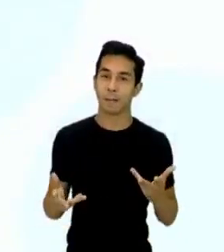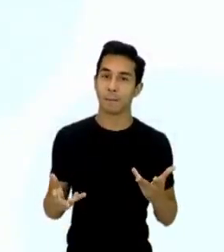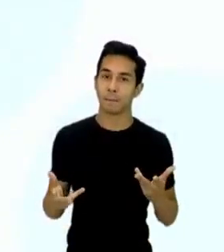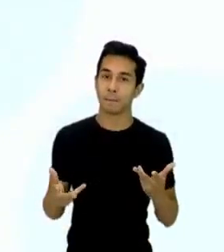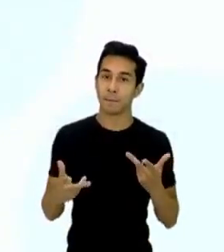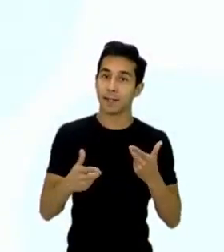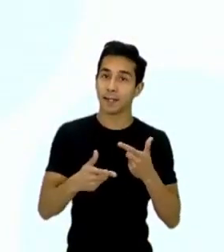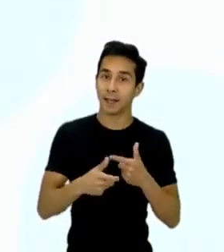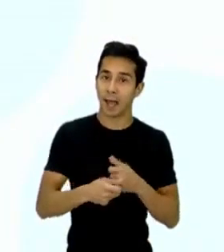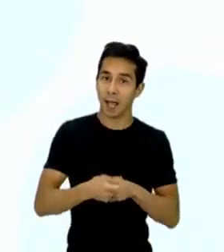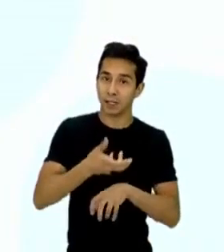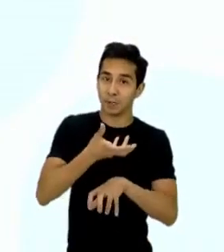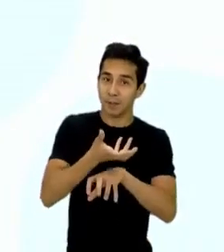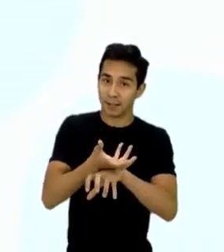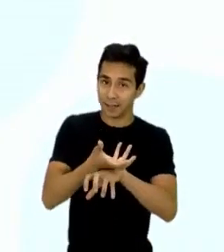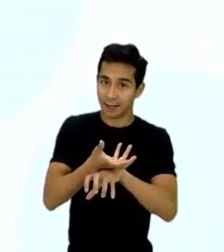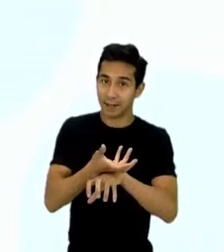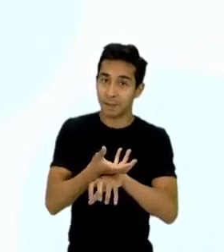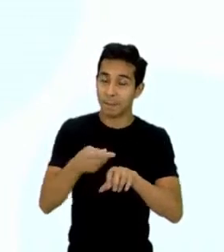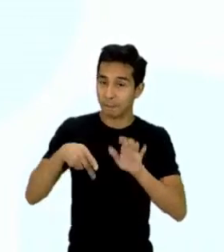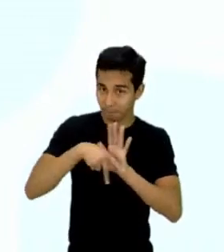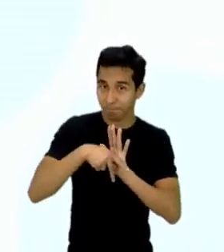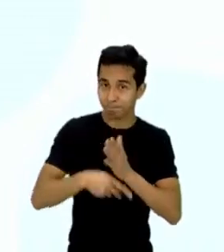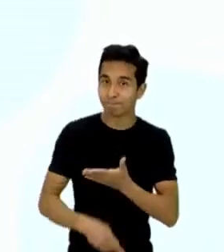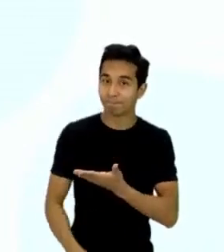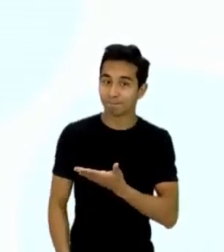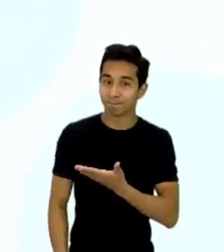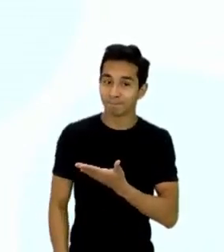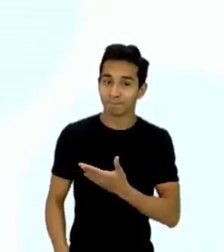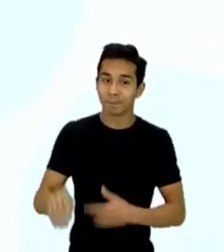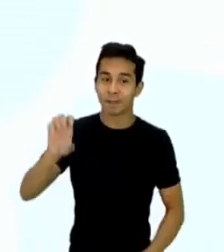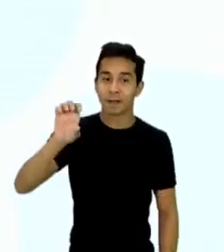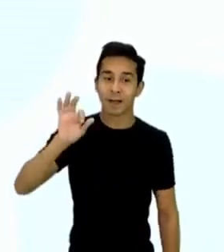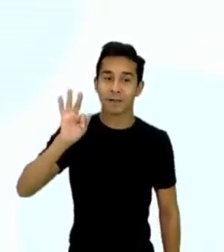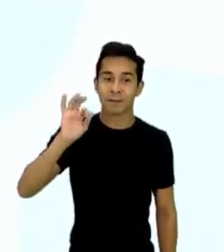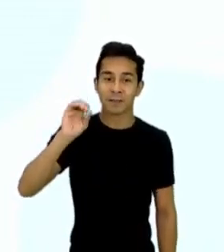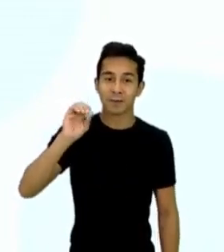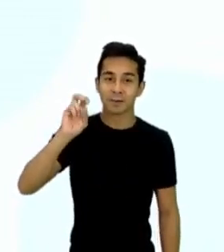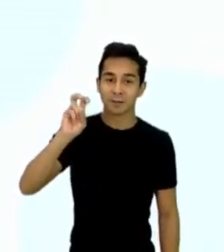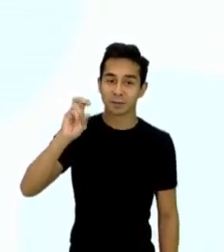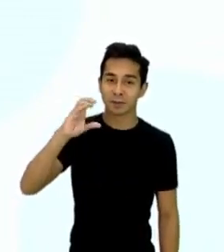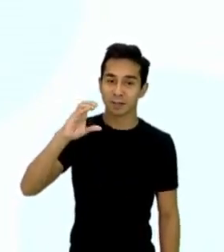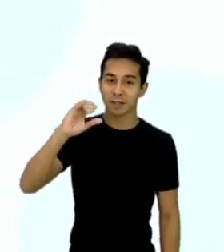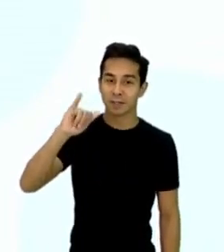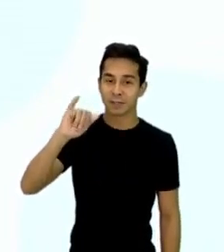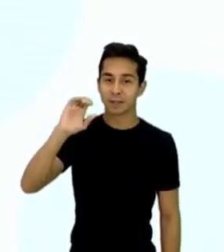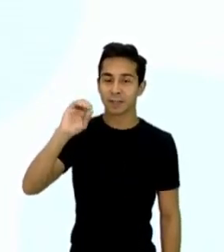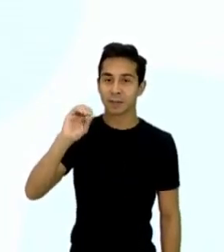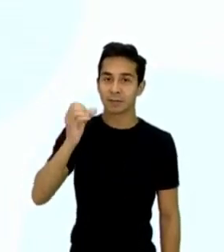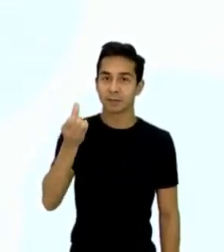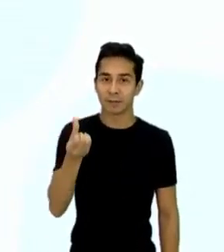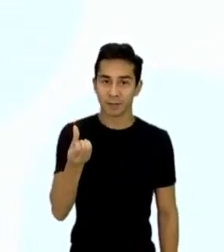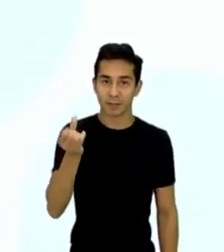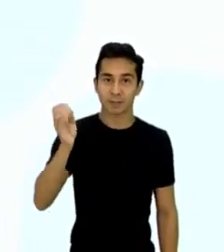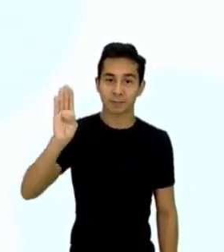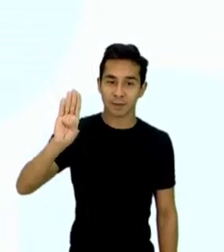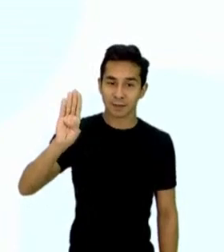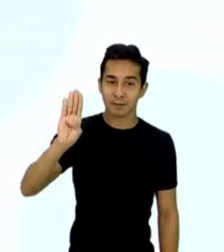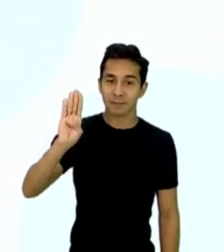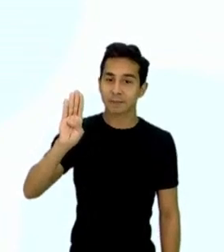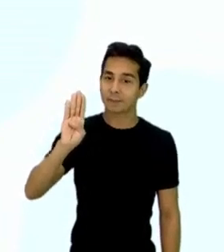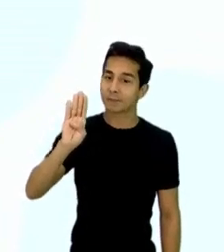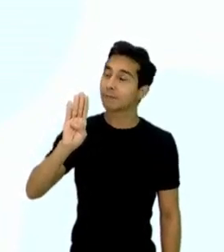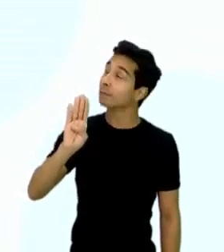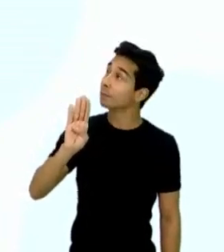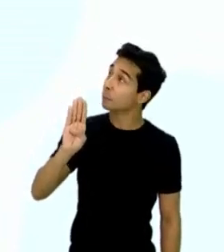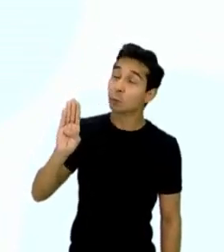né, de retomada que a gente já vem fazendo, EF05, CI 06B, tá? Que ela